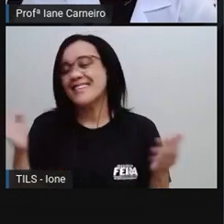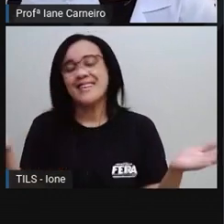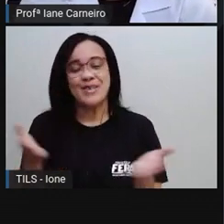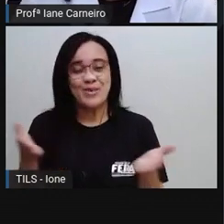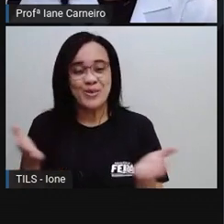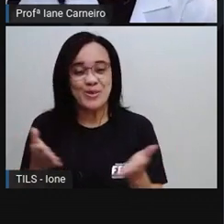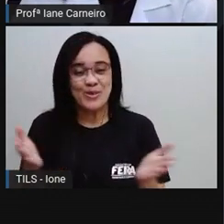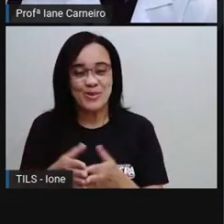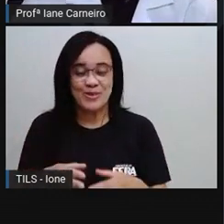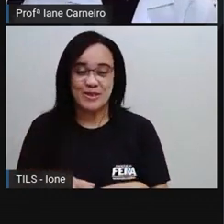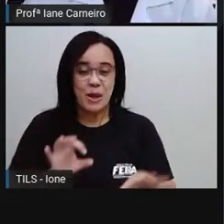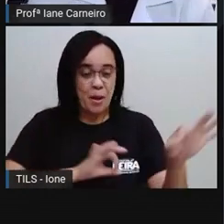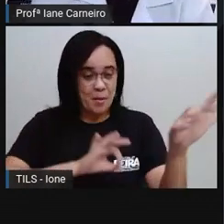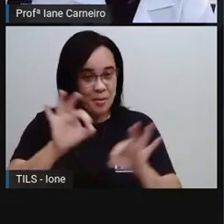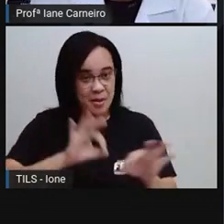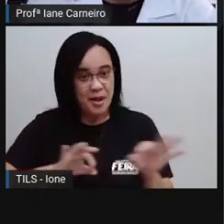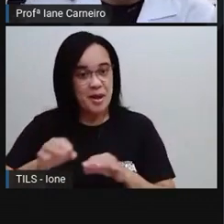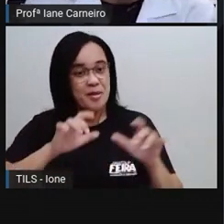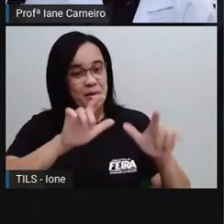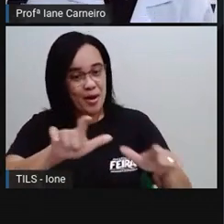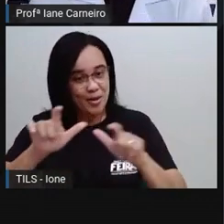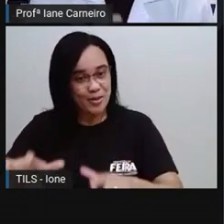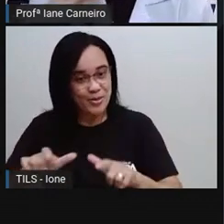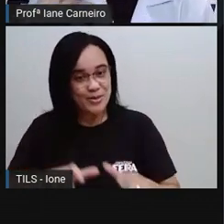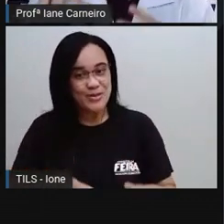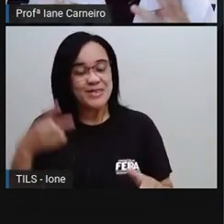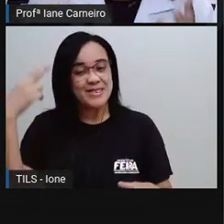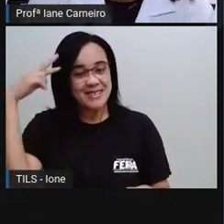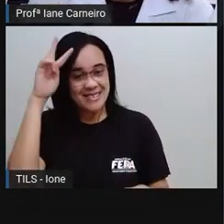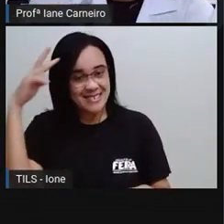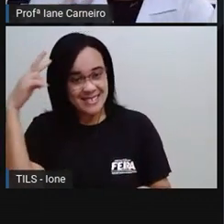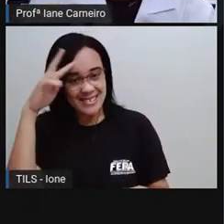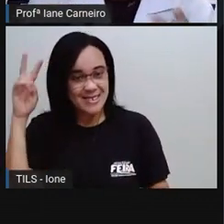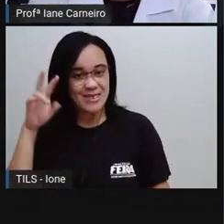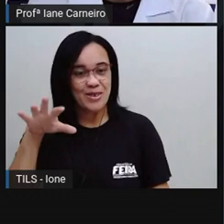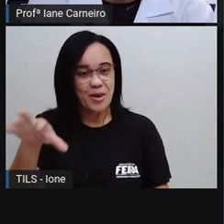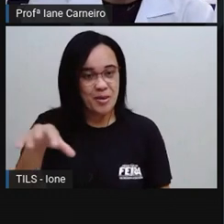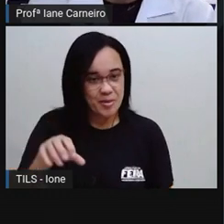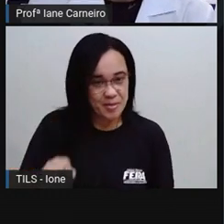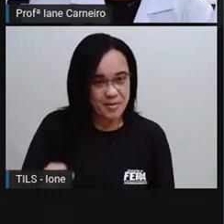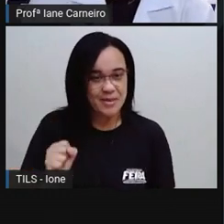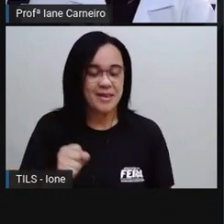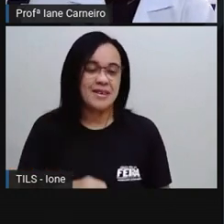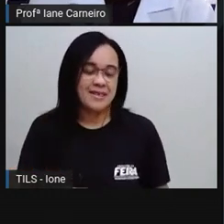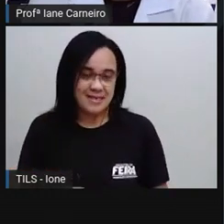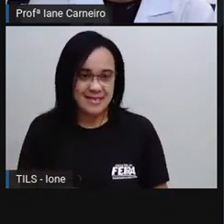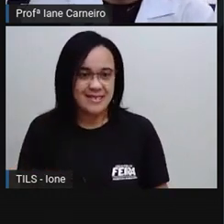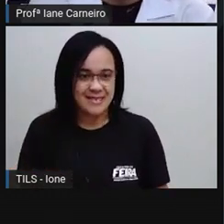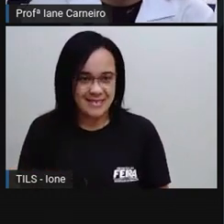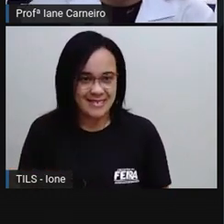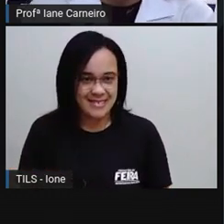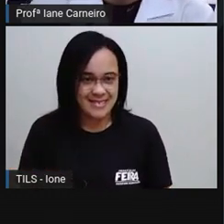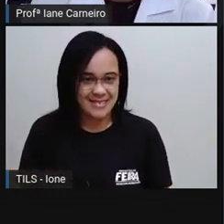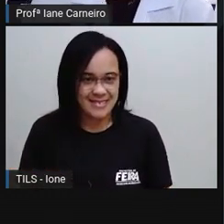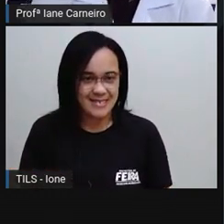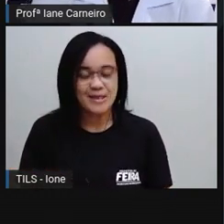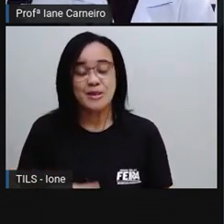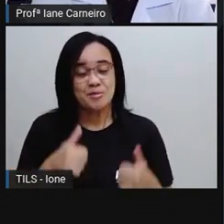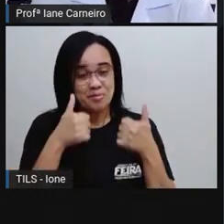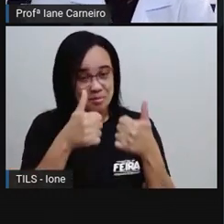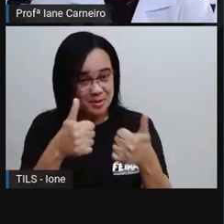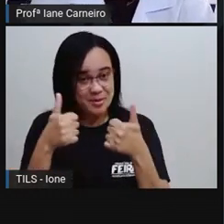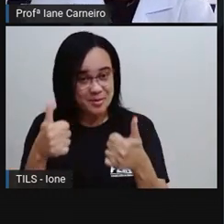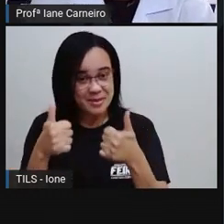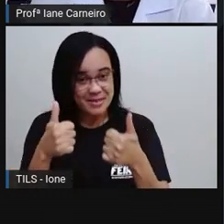ó, prepara aí o ambientezinho da história. Pega aquela almofada bem aconchegante, aquele travesseiro bem bacana, tá